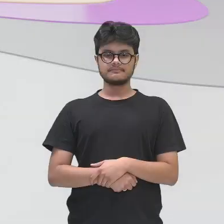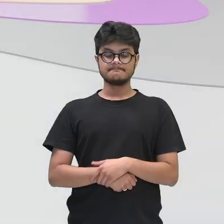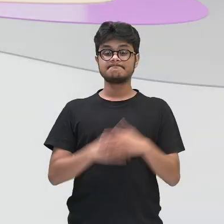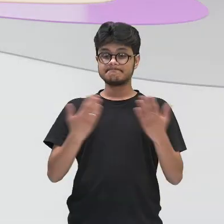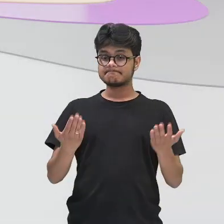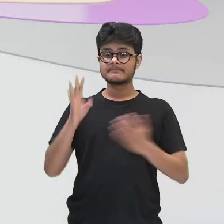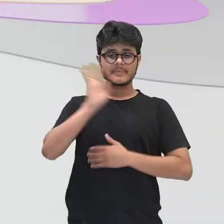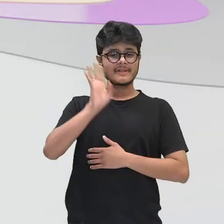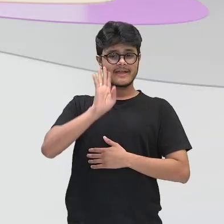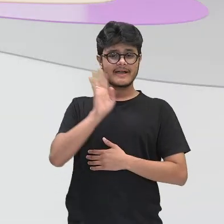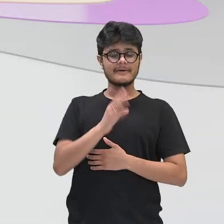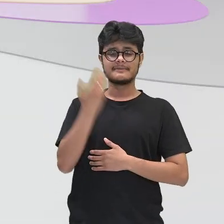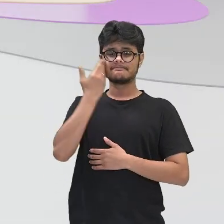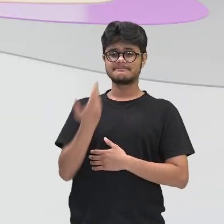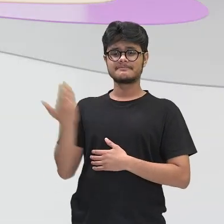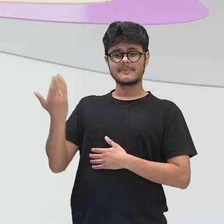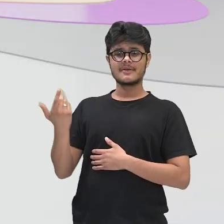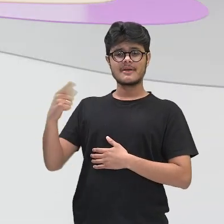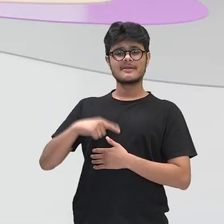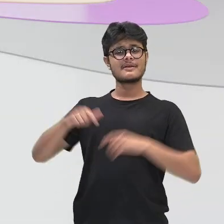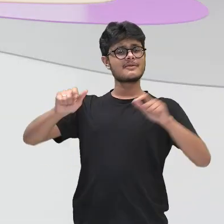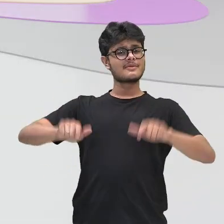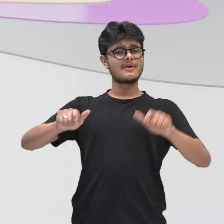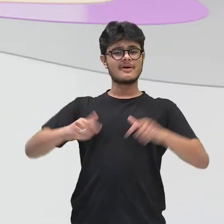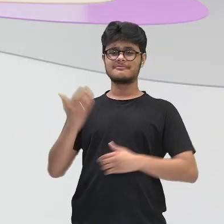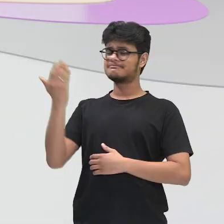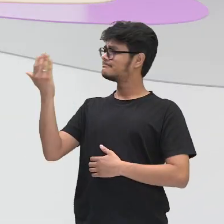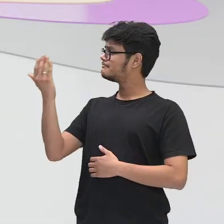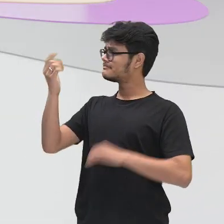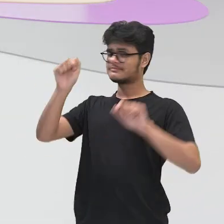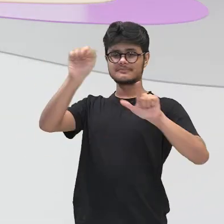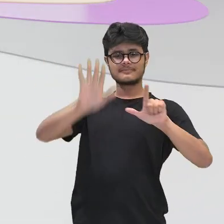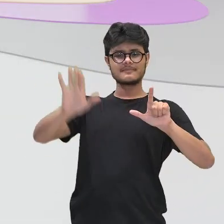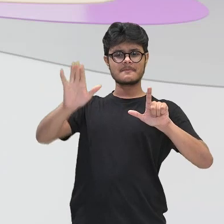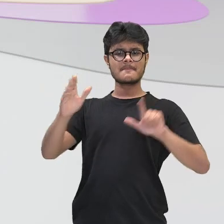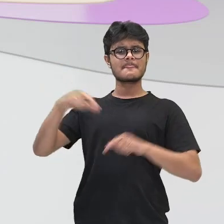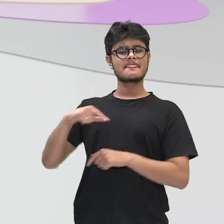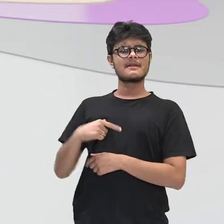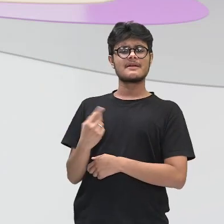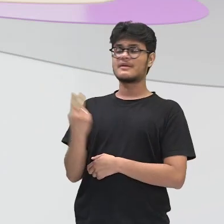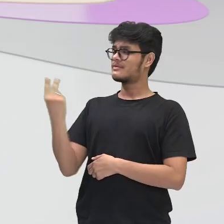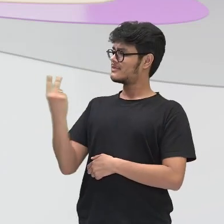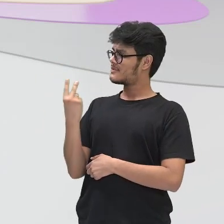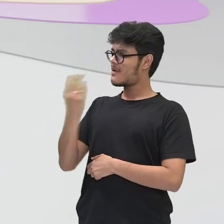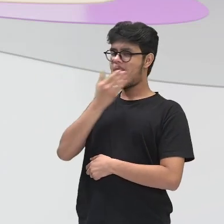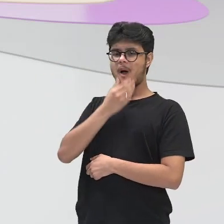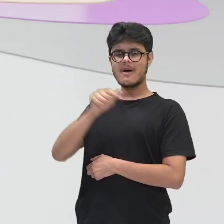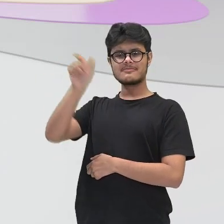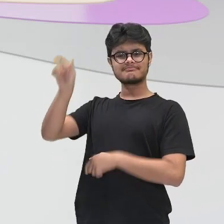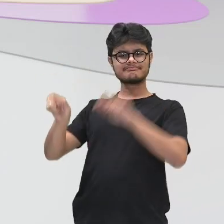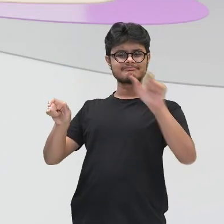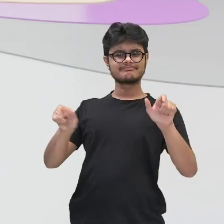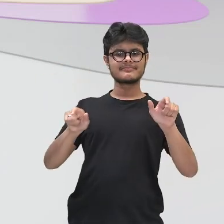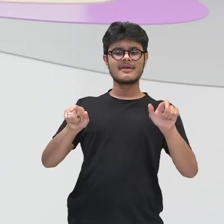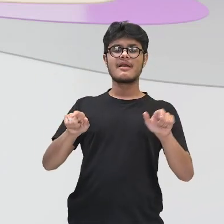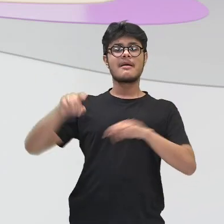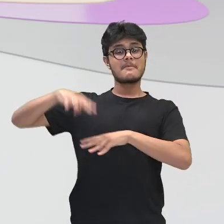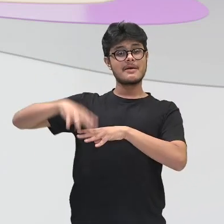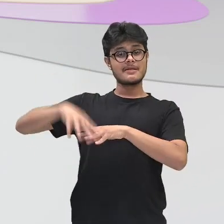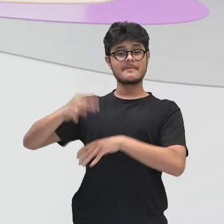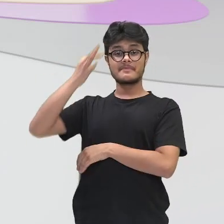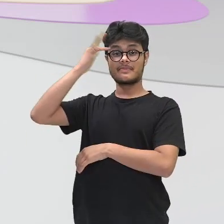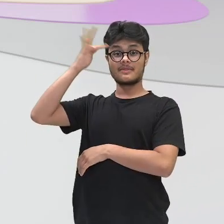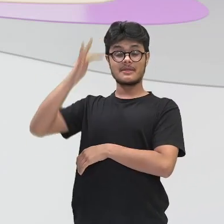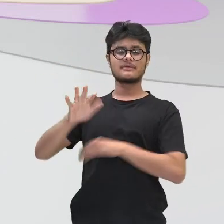Muito bem, então olha só onde eu estou aqui, né? Ao lado de dois matemáticos franceses. Né? Então, ao longo